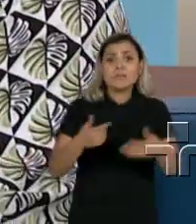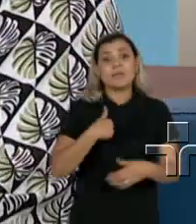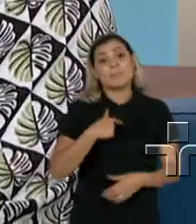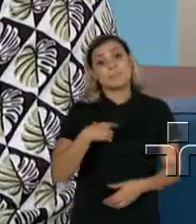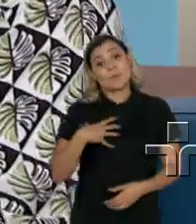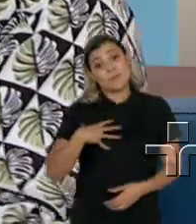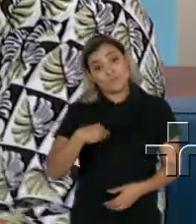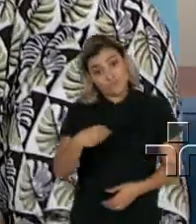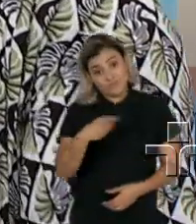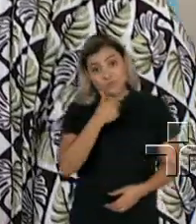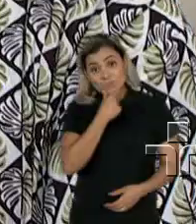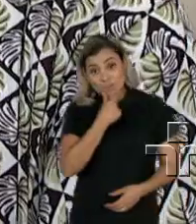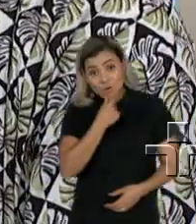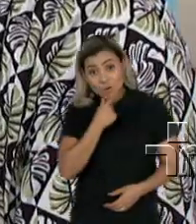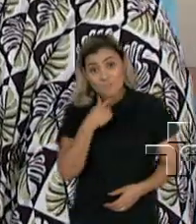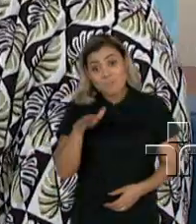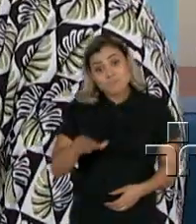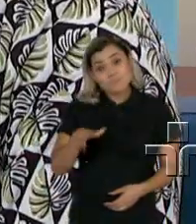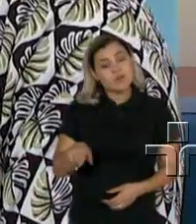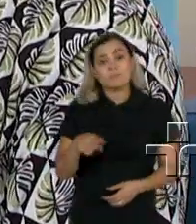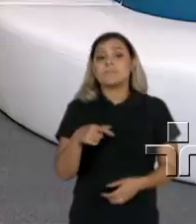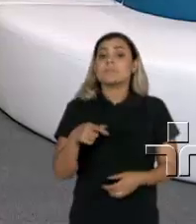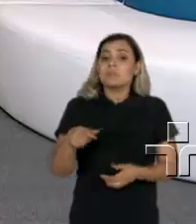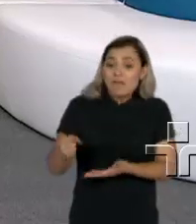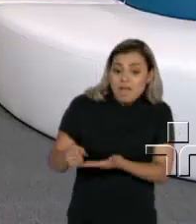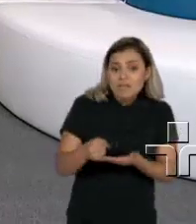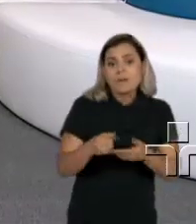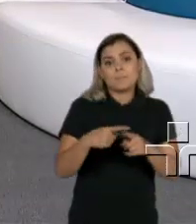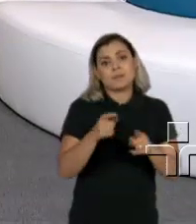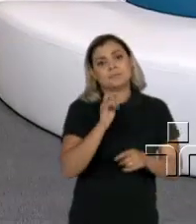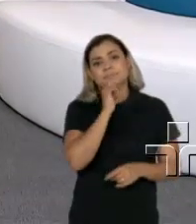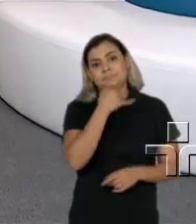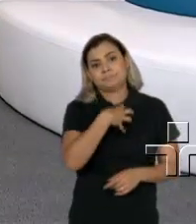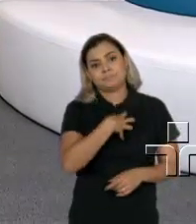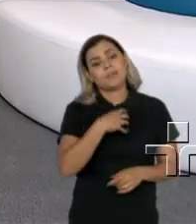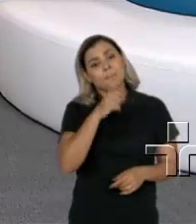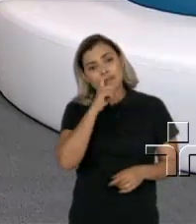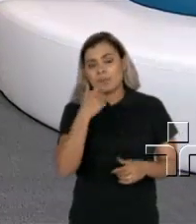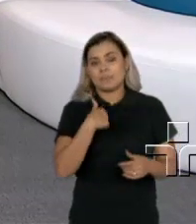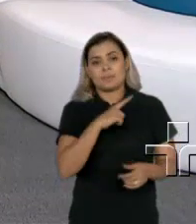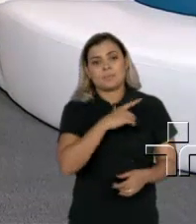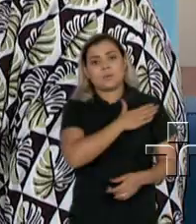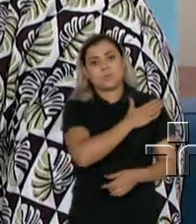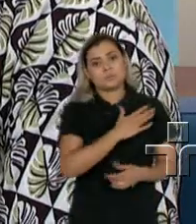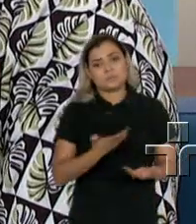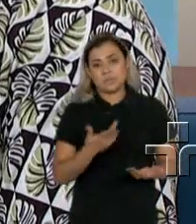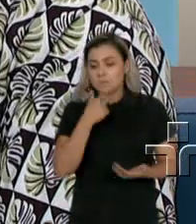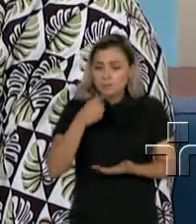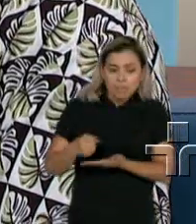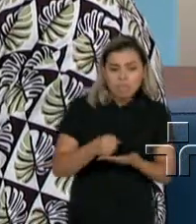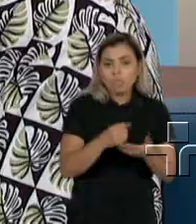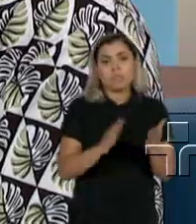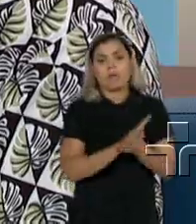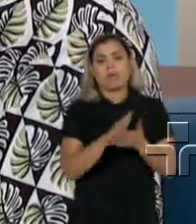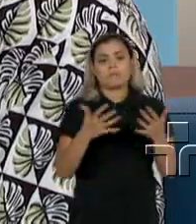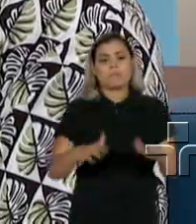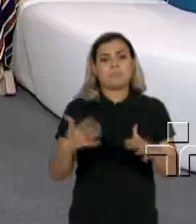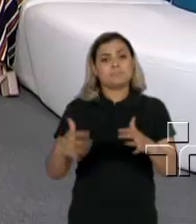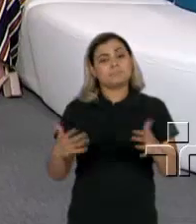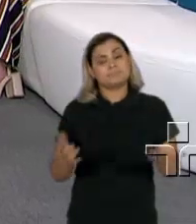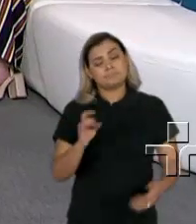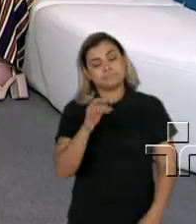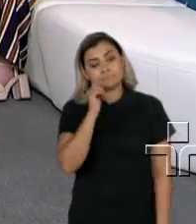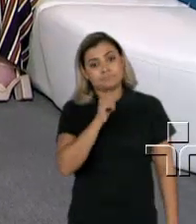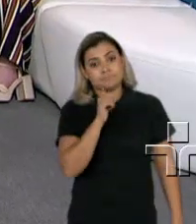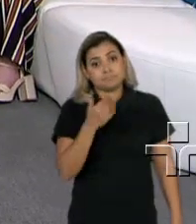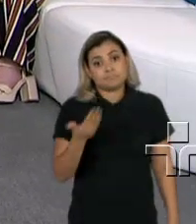um caso linha para colocar mas os pais têm esse preconceito mesmo não colocam os meninos para fazerem o balé só as